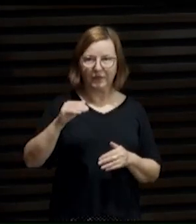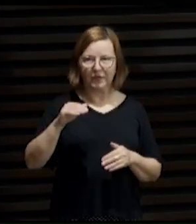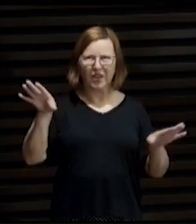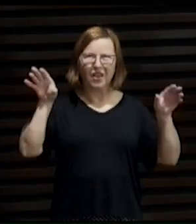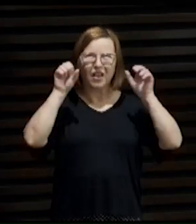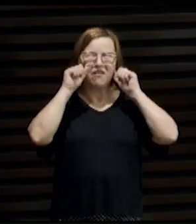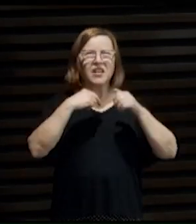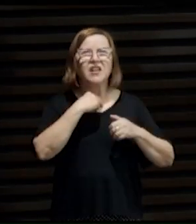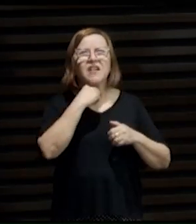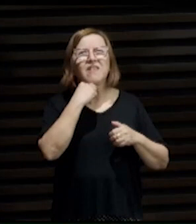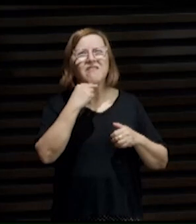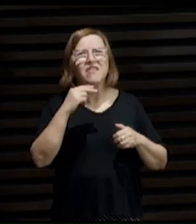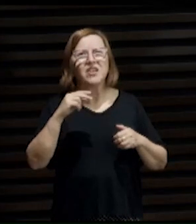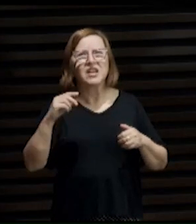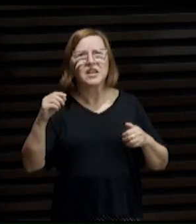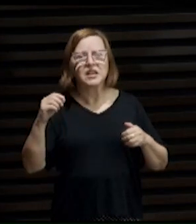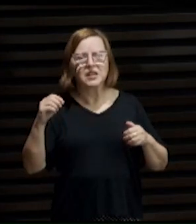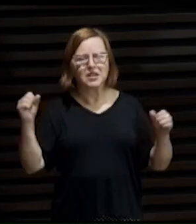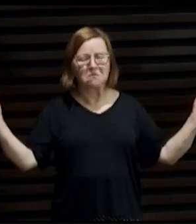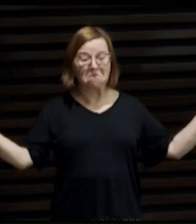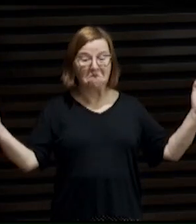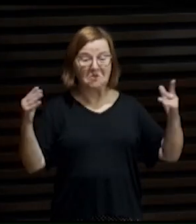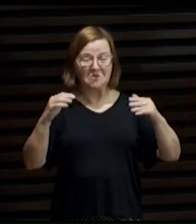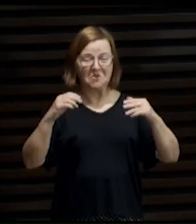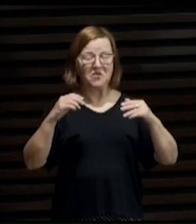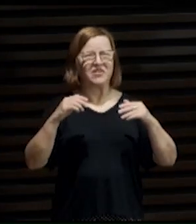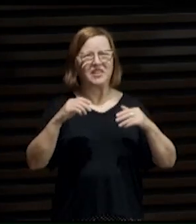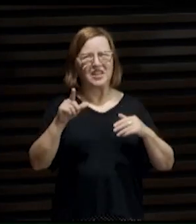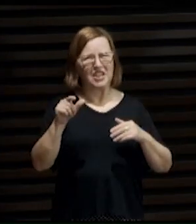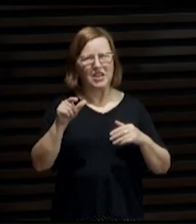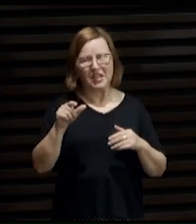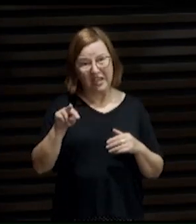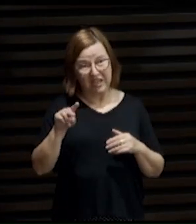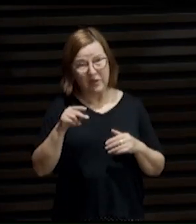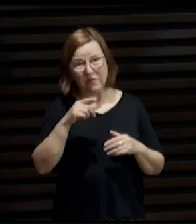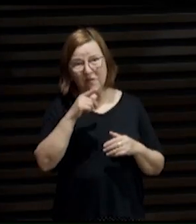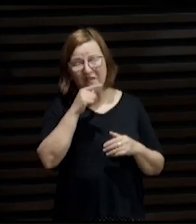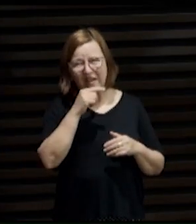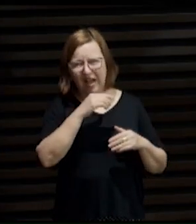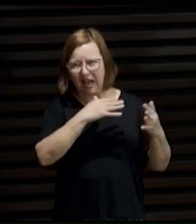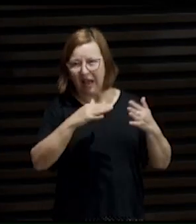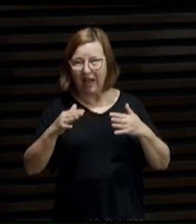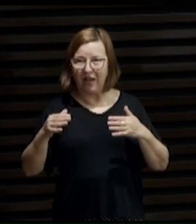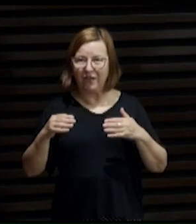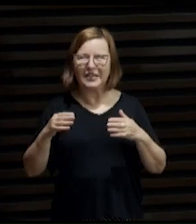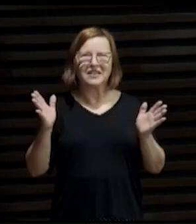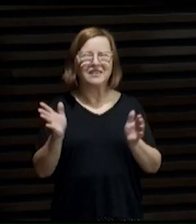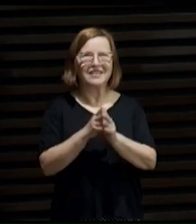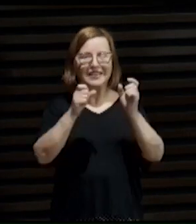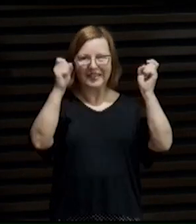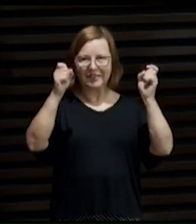águas, e como a voz de grandes trovões que dizia, Aleluia, pois já o Senhor Deus Todo-Poderoso reina.